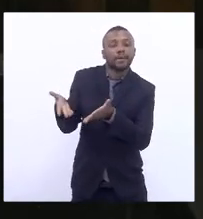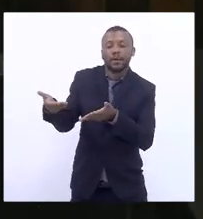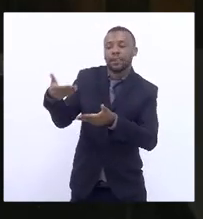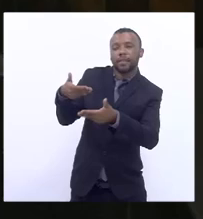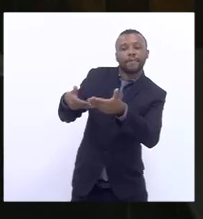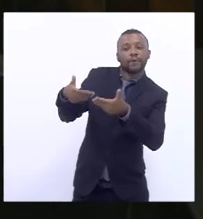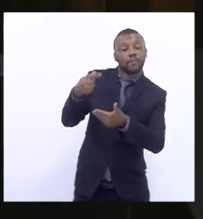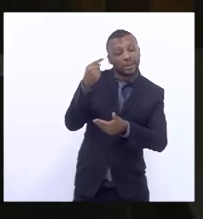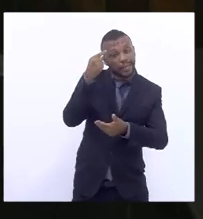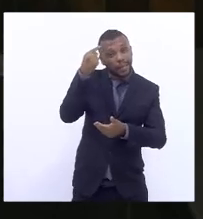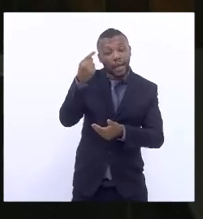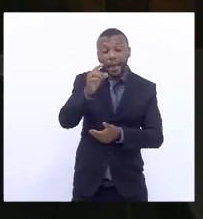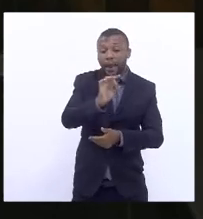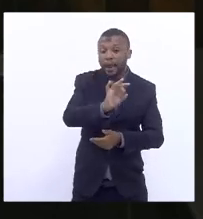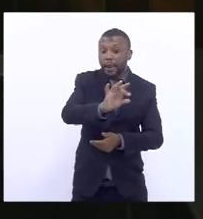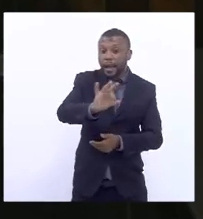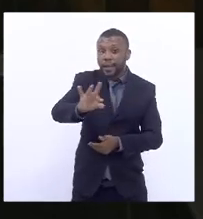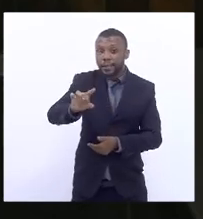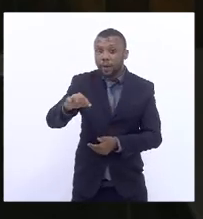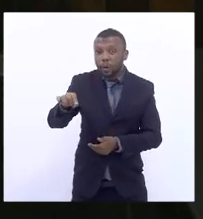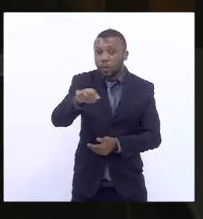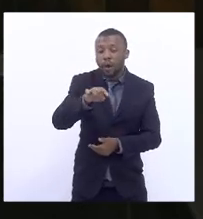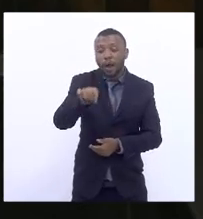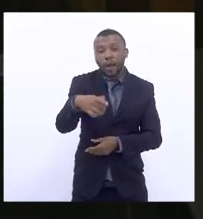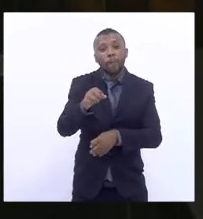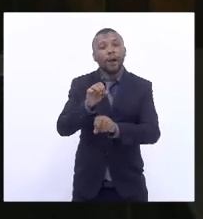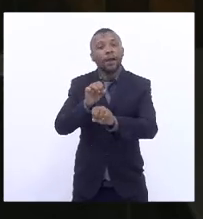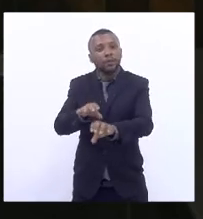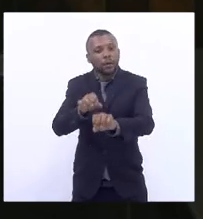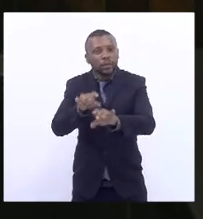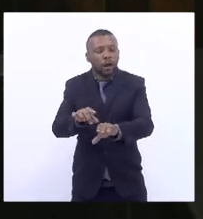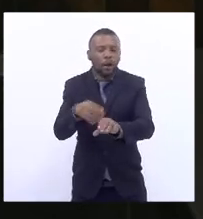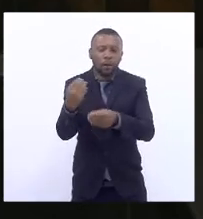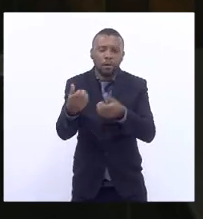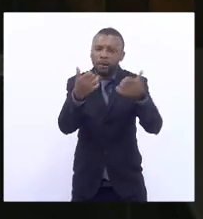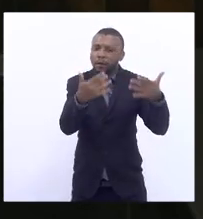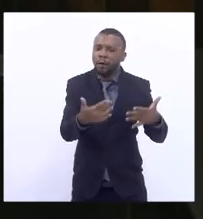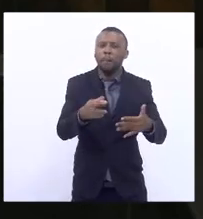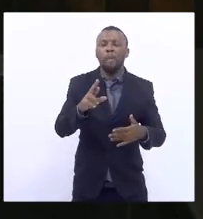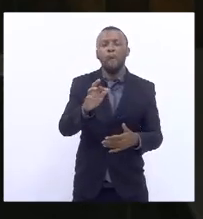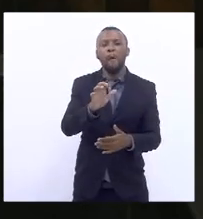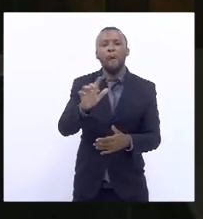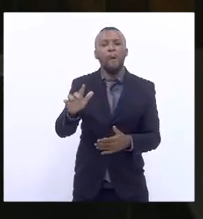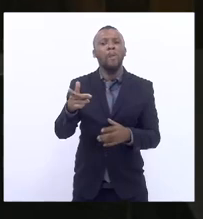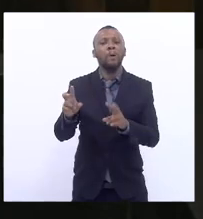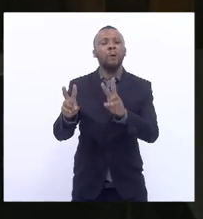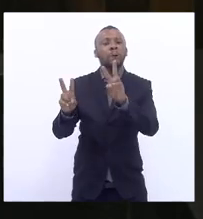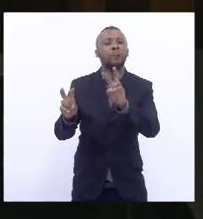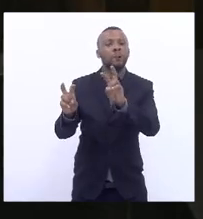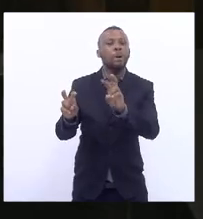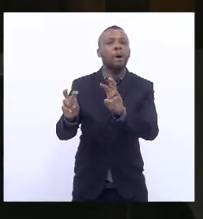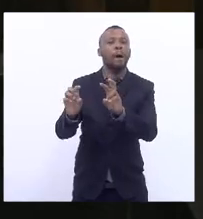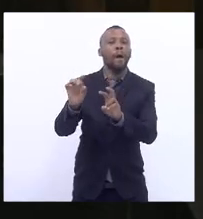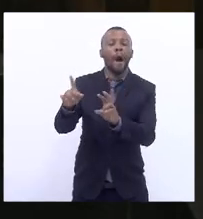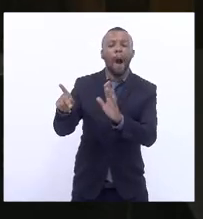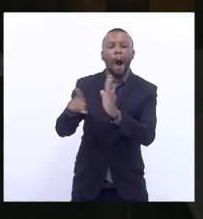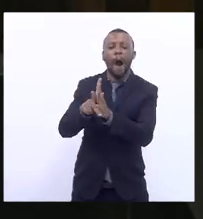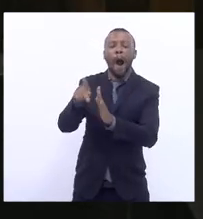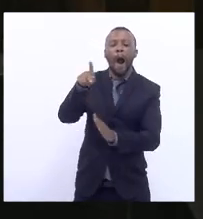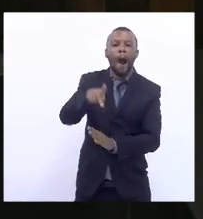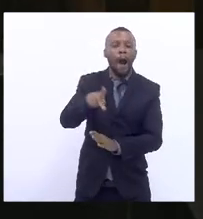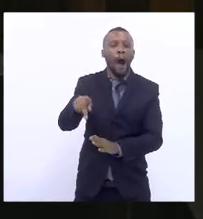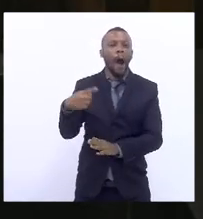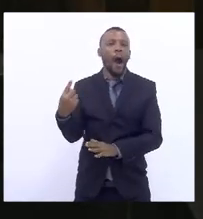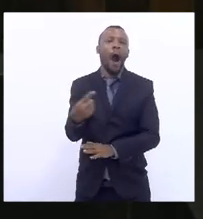é um pouco educador naquilo que faz, eu acho que é também uma ideia fundamental. Como disse o Rafael, não é um tema apenas dos professores, de nós